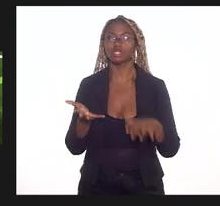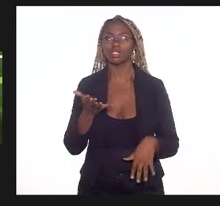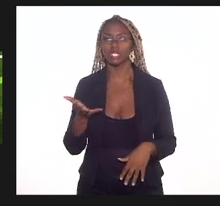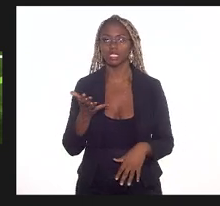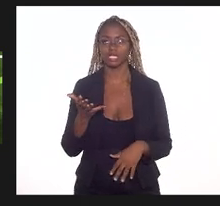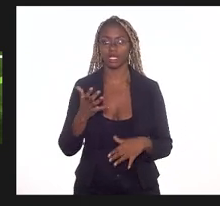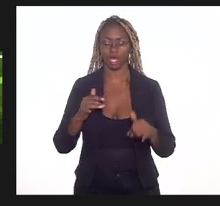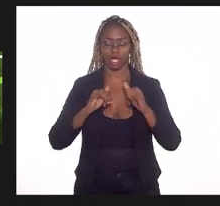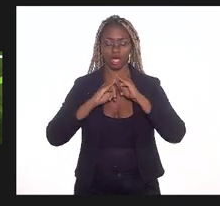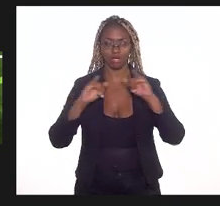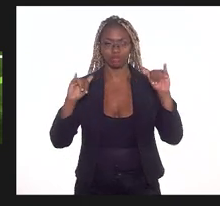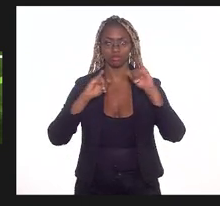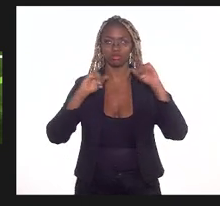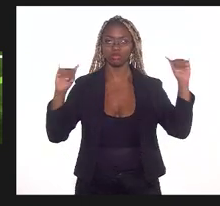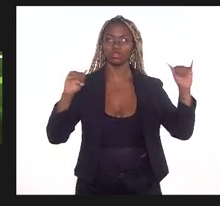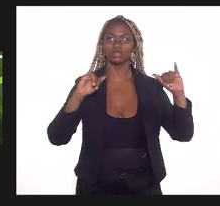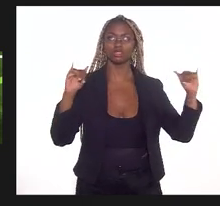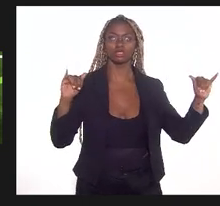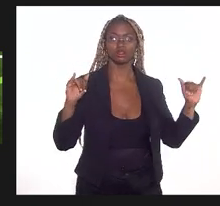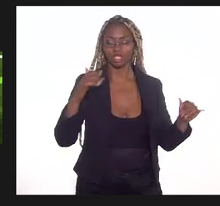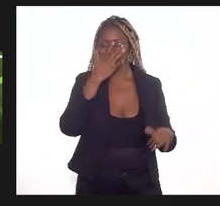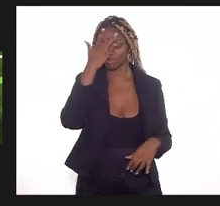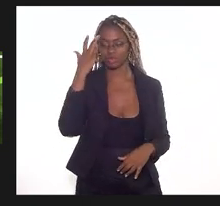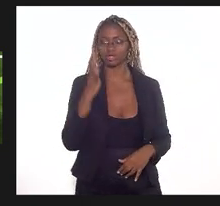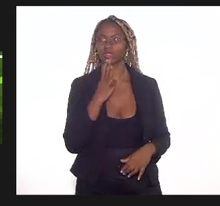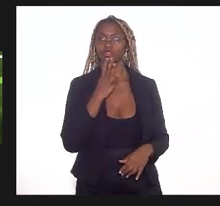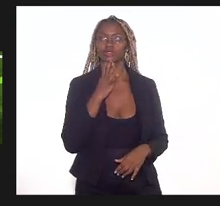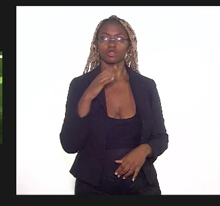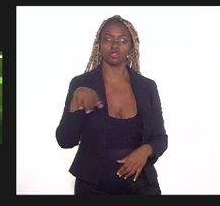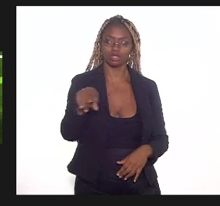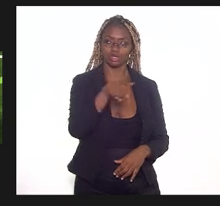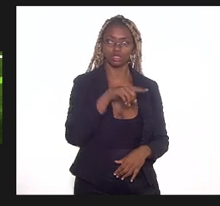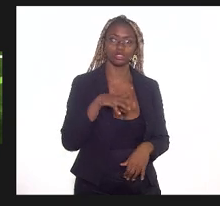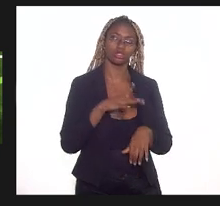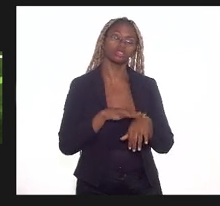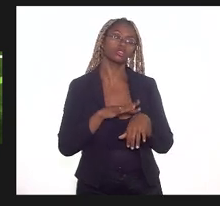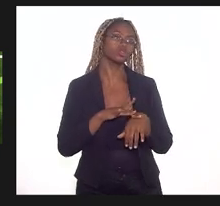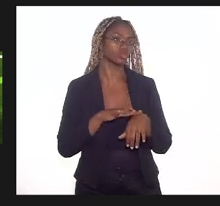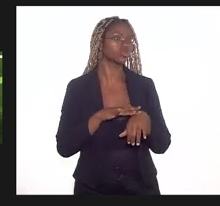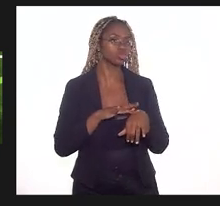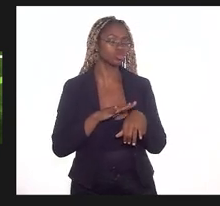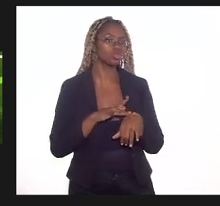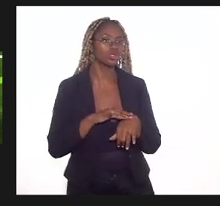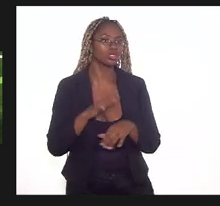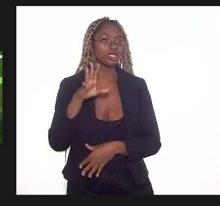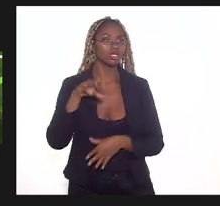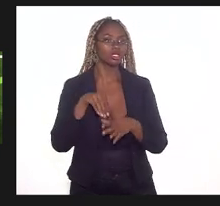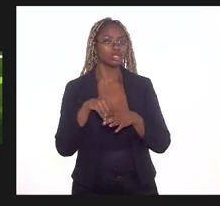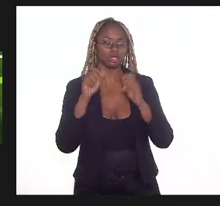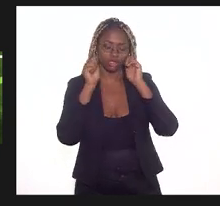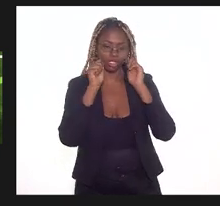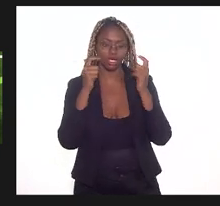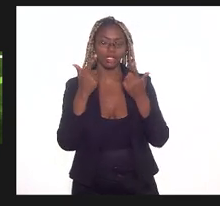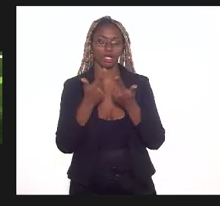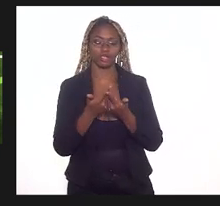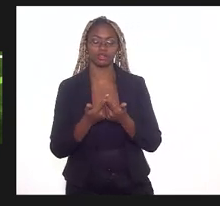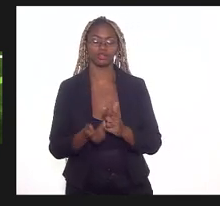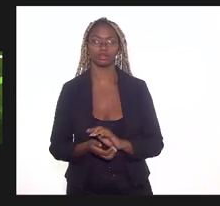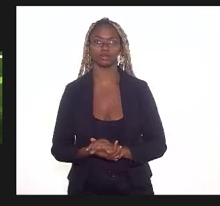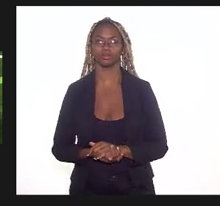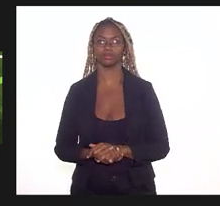de publicidade, podemos dizer assim, em relação às doenças raras dentro da própria Assembleia Legislativa do Estado,